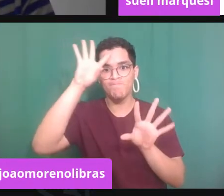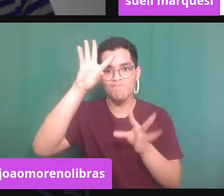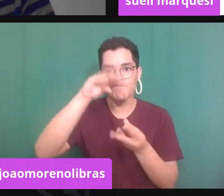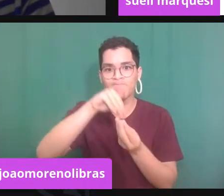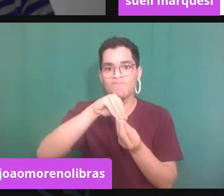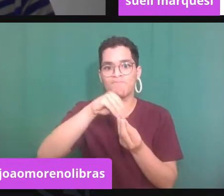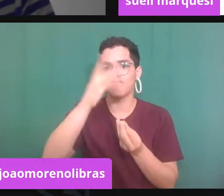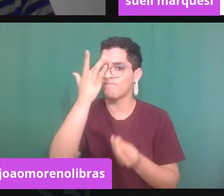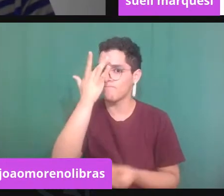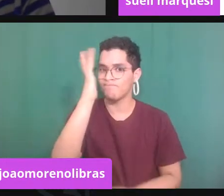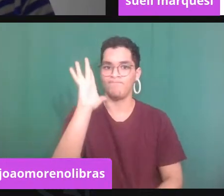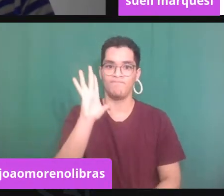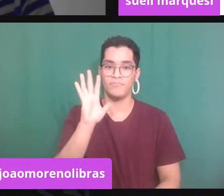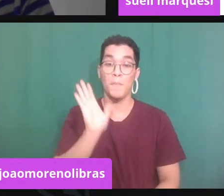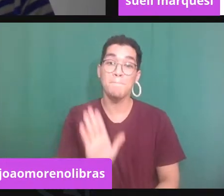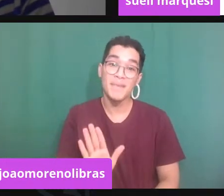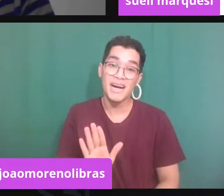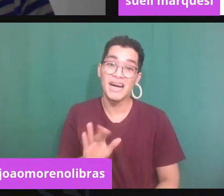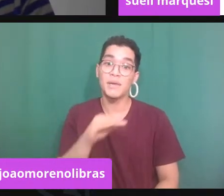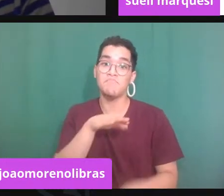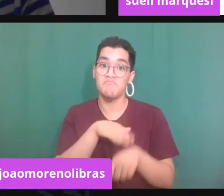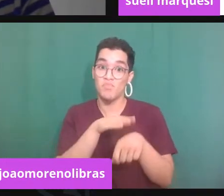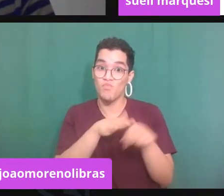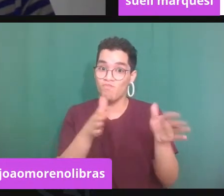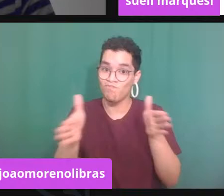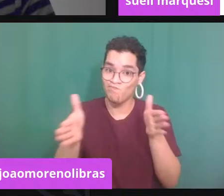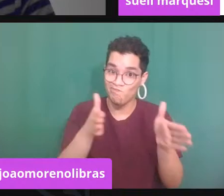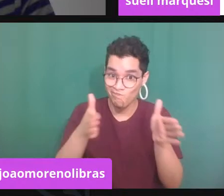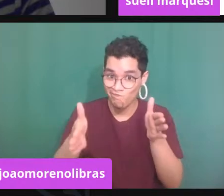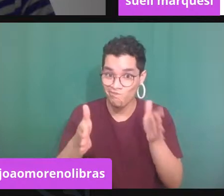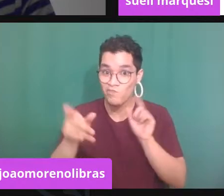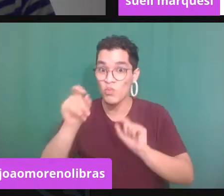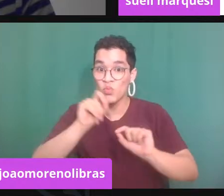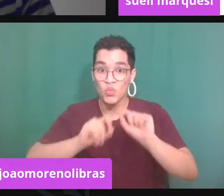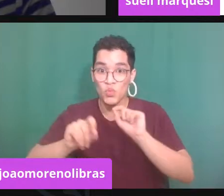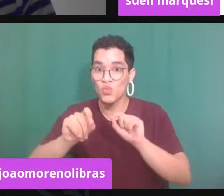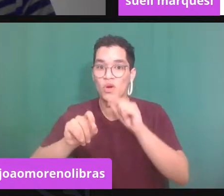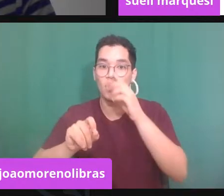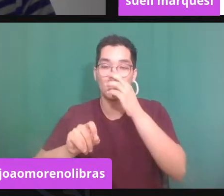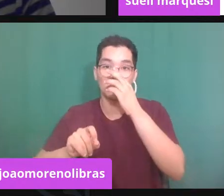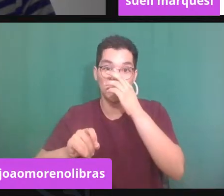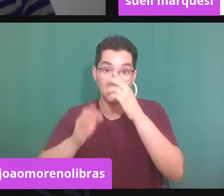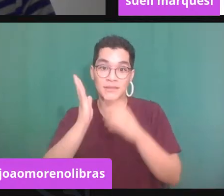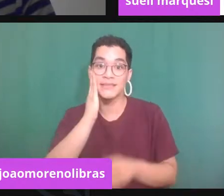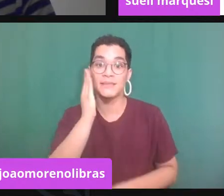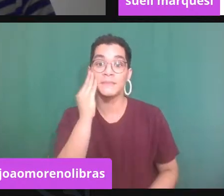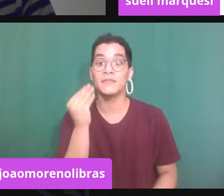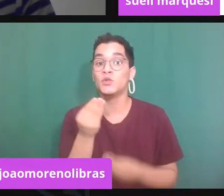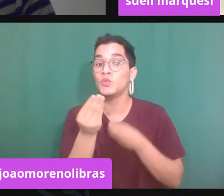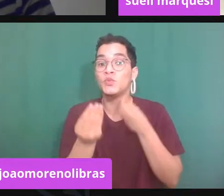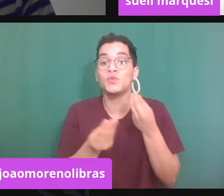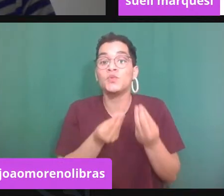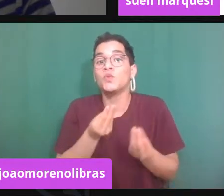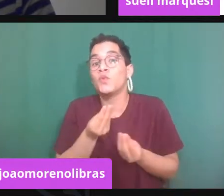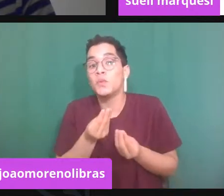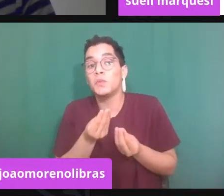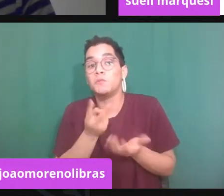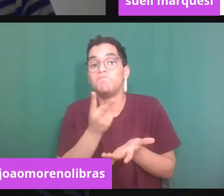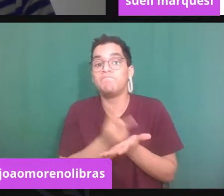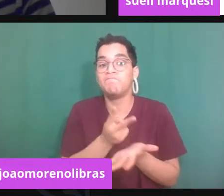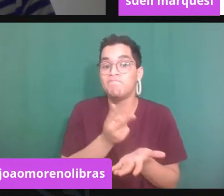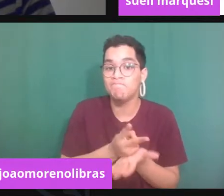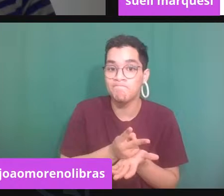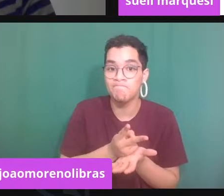na produção textual, Joelma, a meu ver, é você encontrar uma forma de discutir e